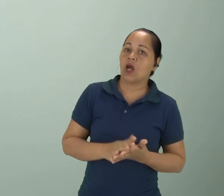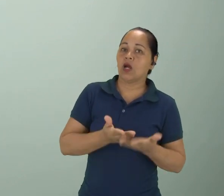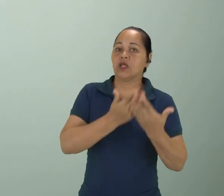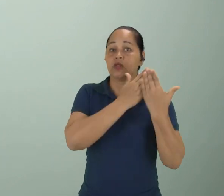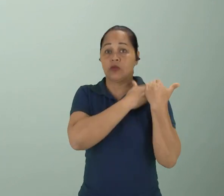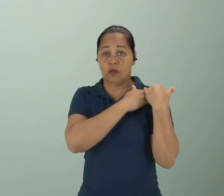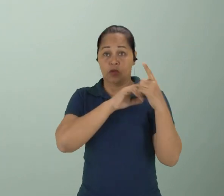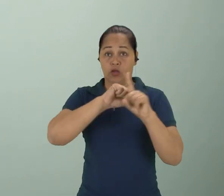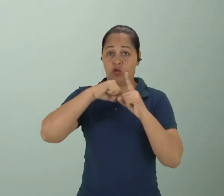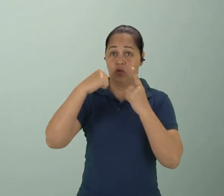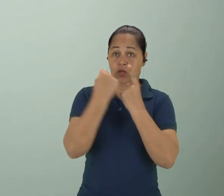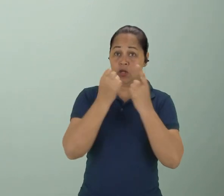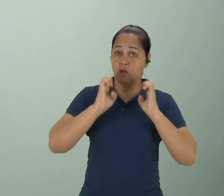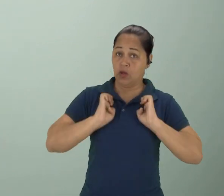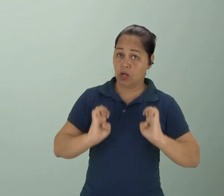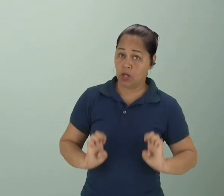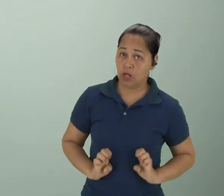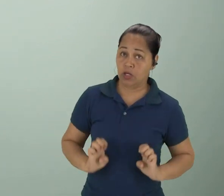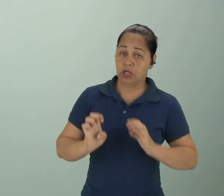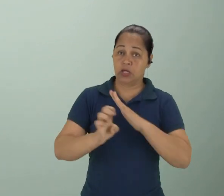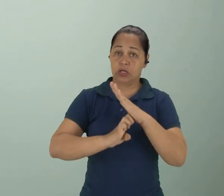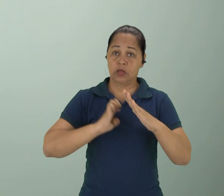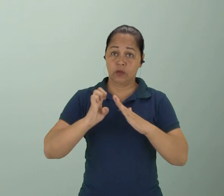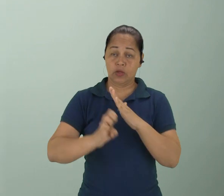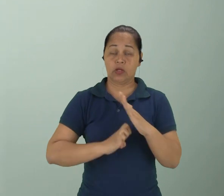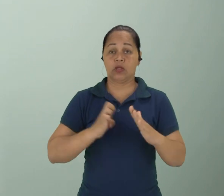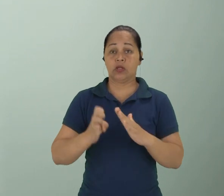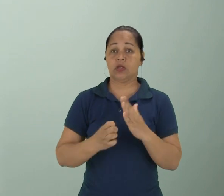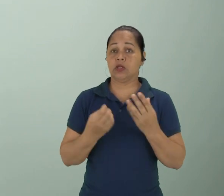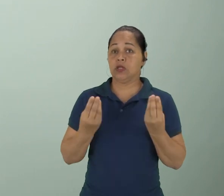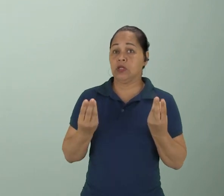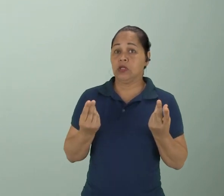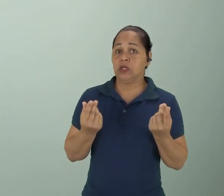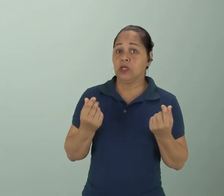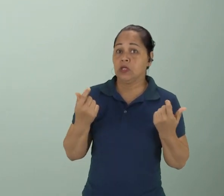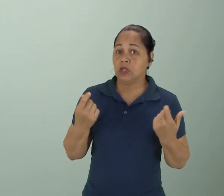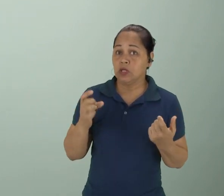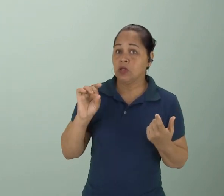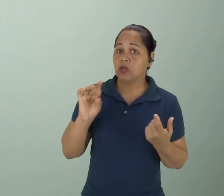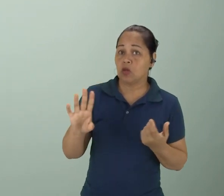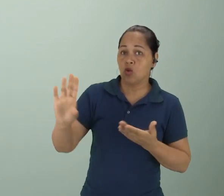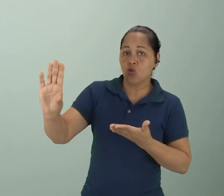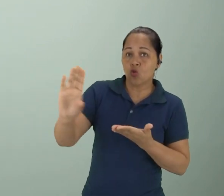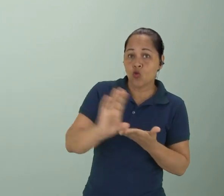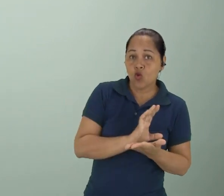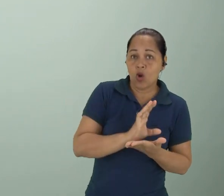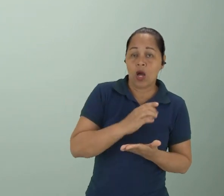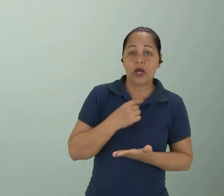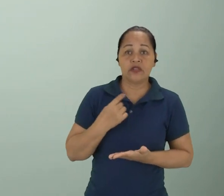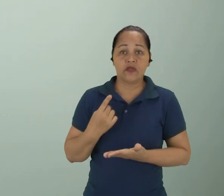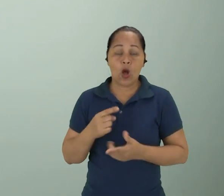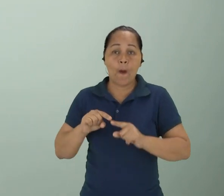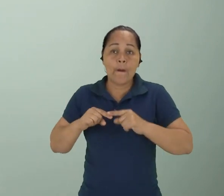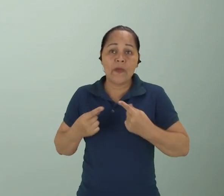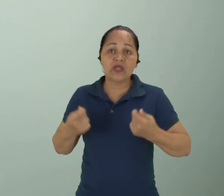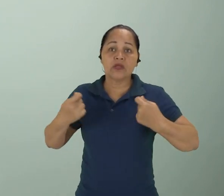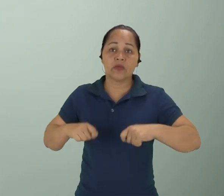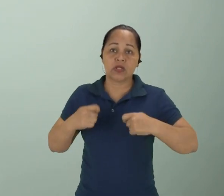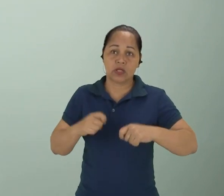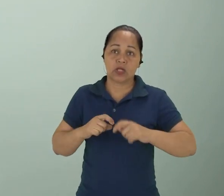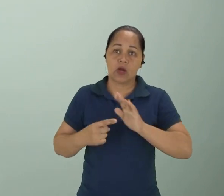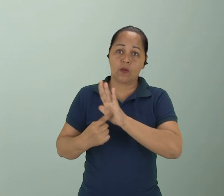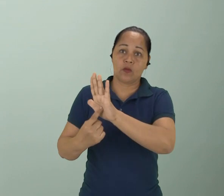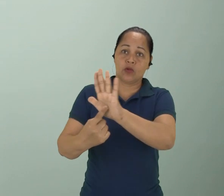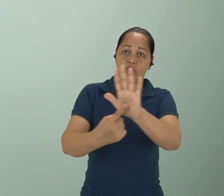responsabilidade social como se as empresas tivessem o que não só o lucro individual elas estivessem que dar um